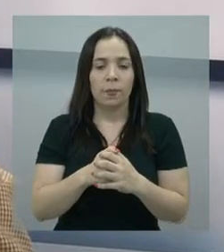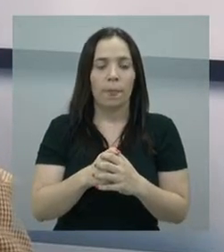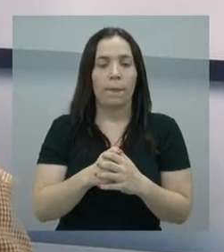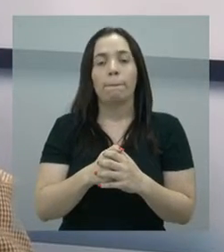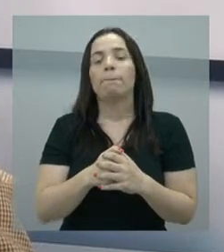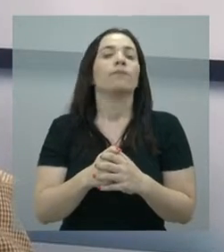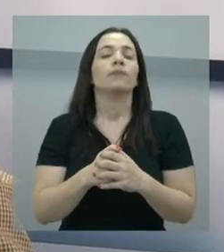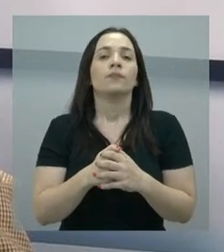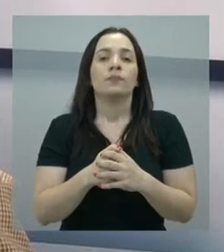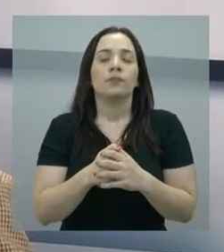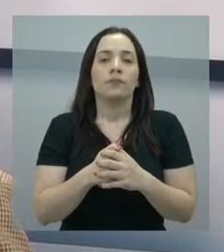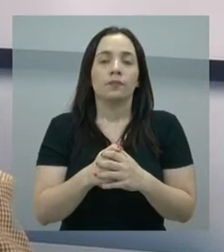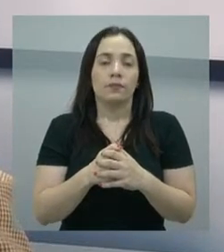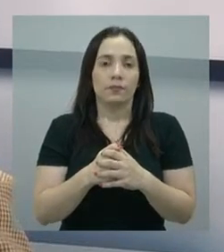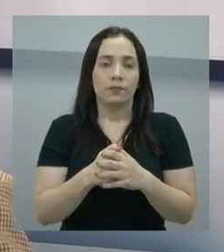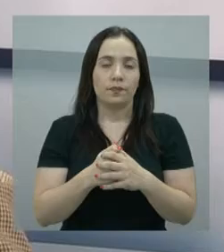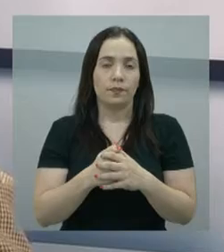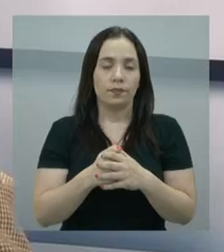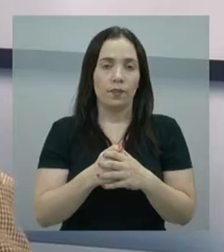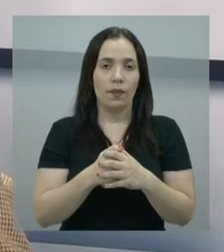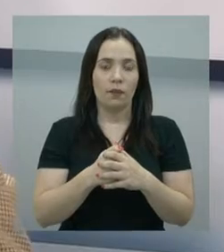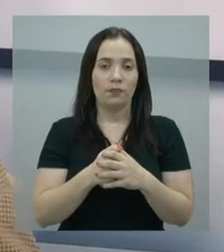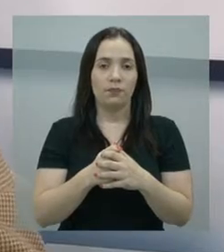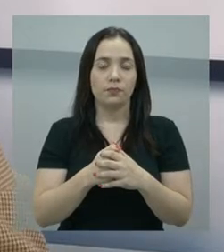deixa eu